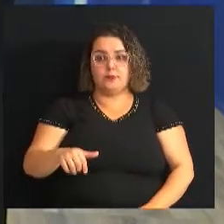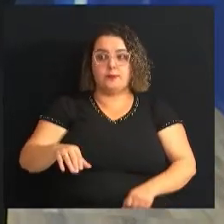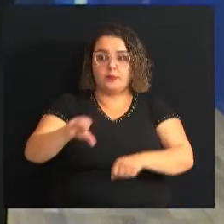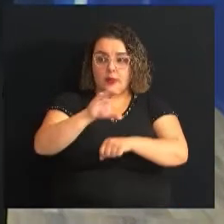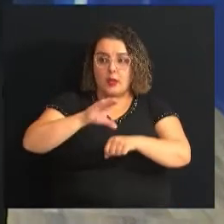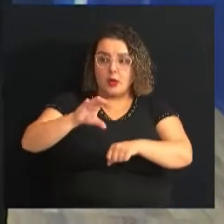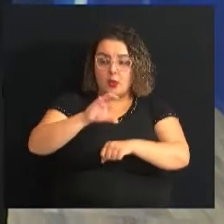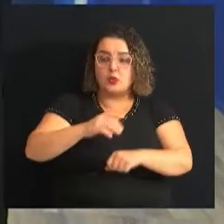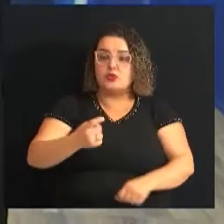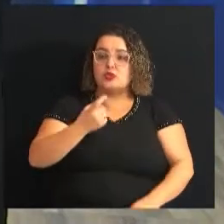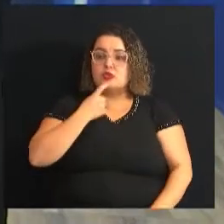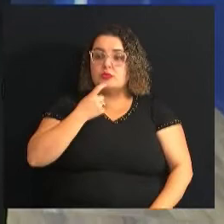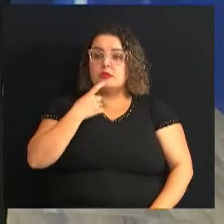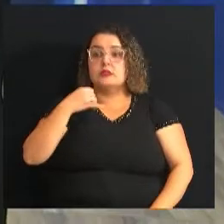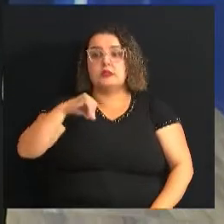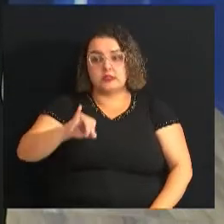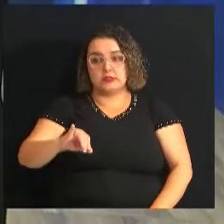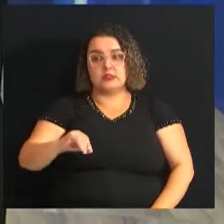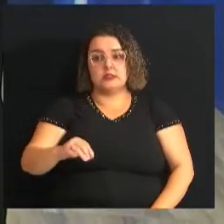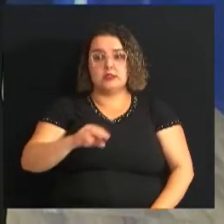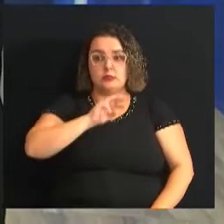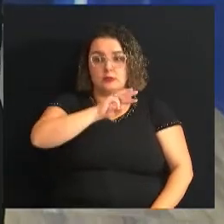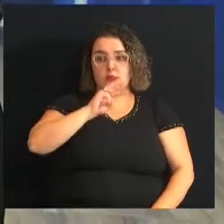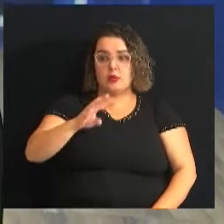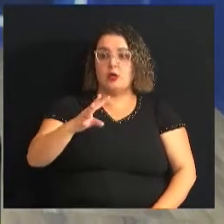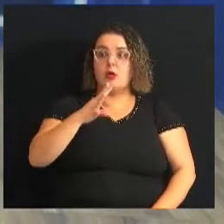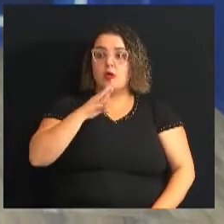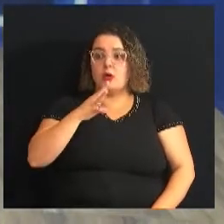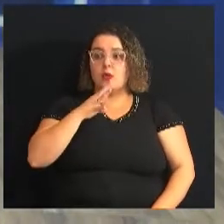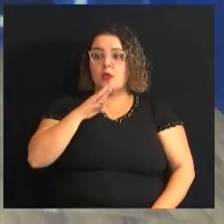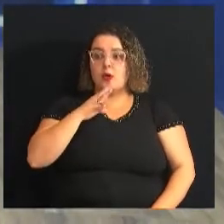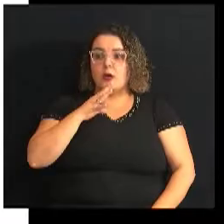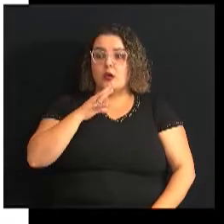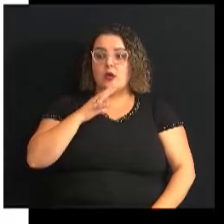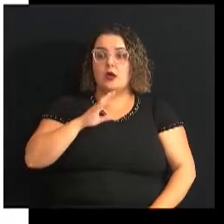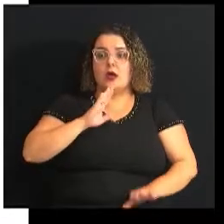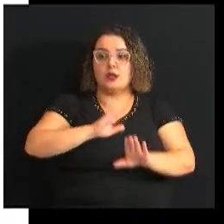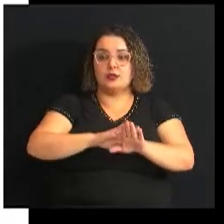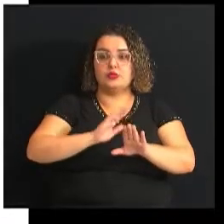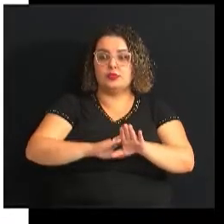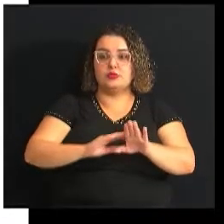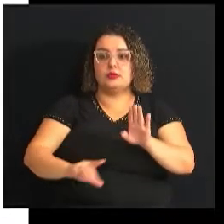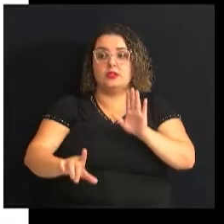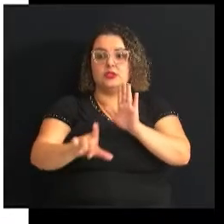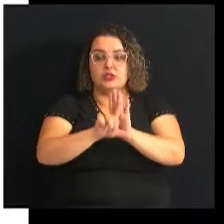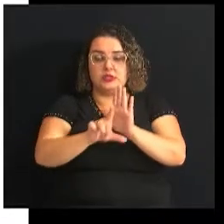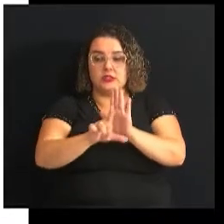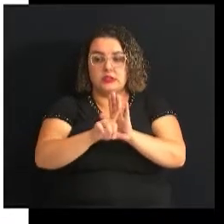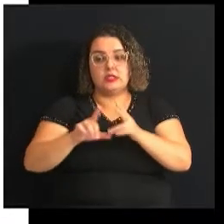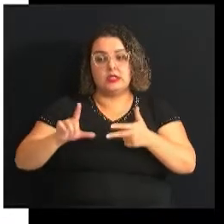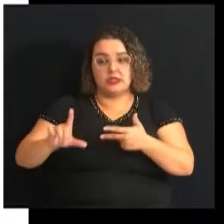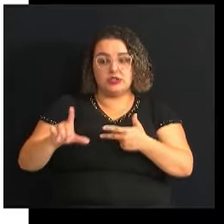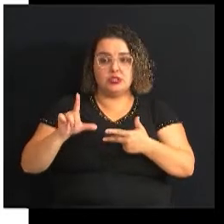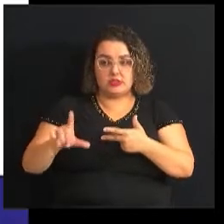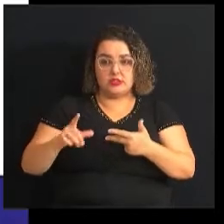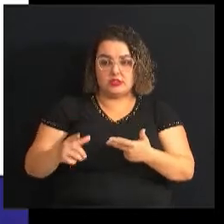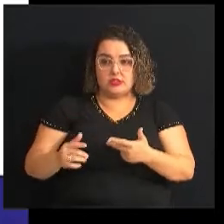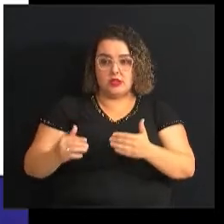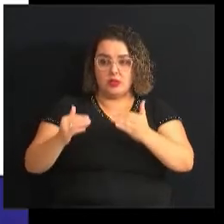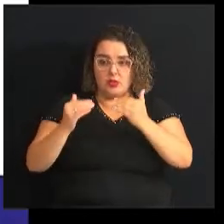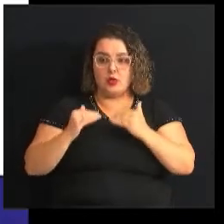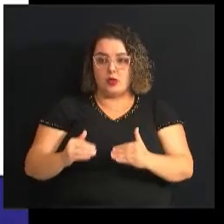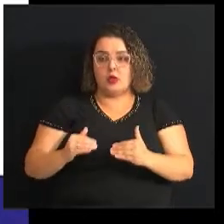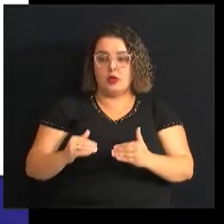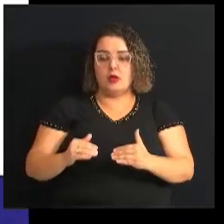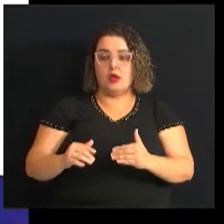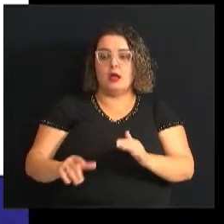Campinas. Se a gente entrar no nosso site para conhecer, a gente vai em atividade legislativa, clica lá embaixo tem, depois de